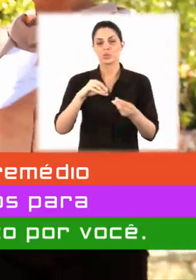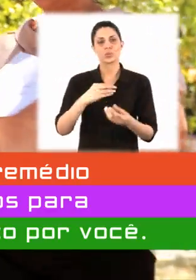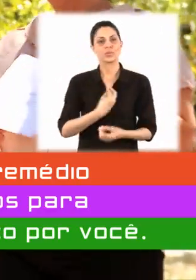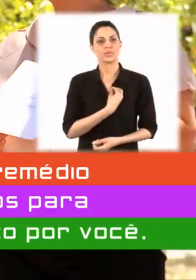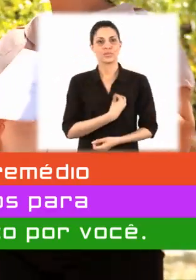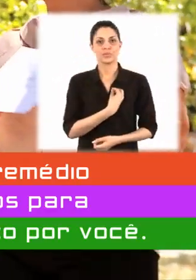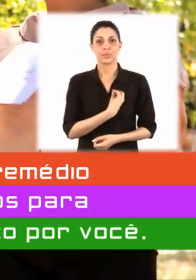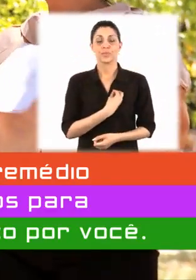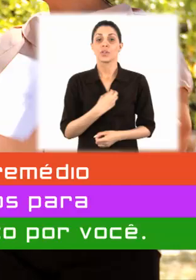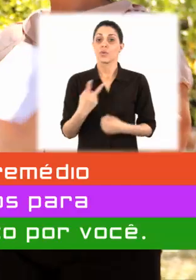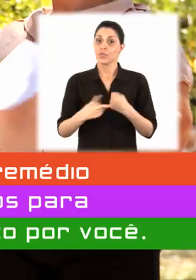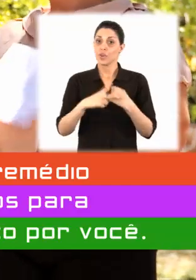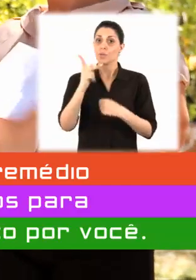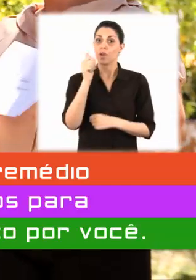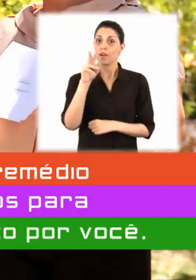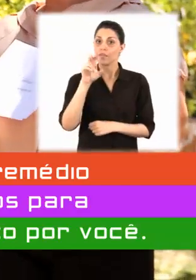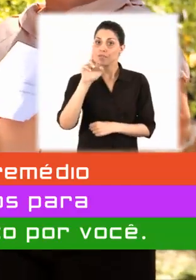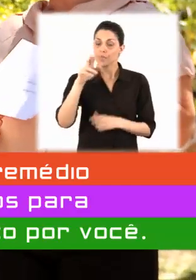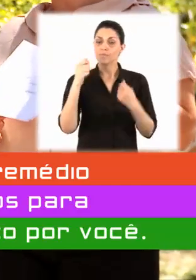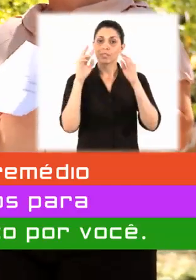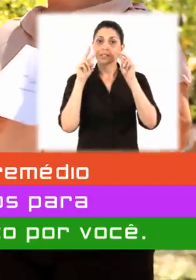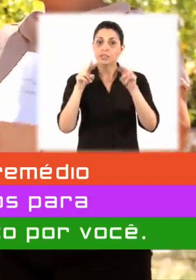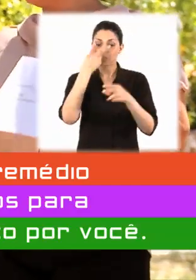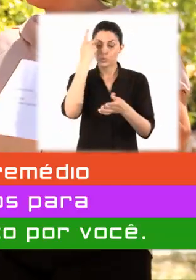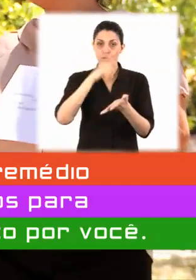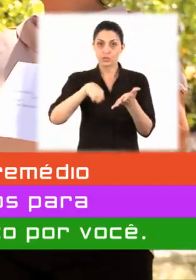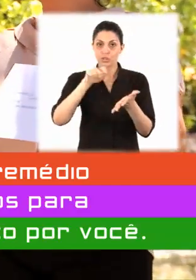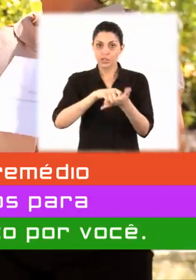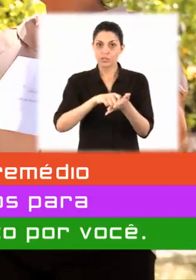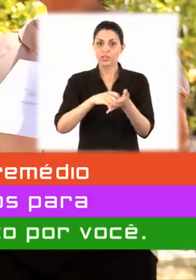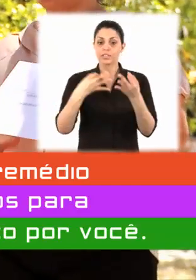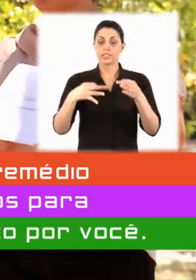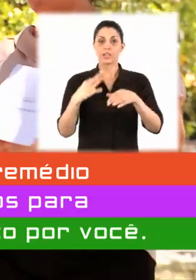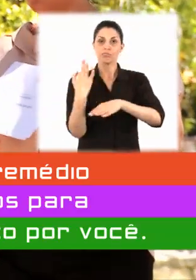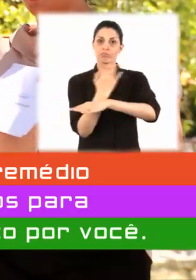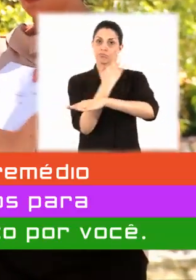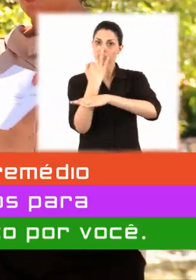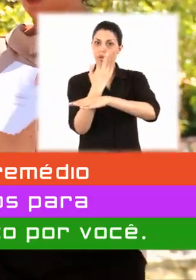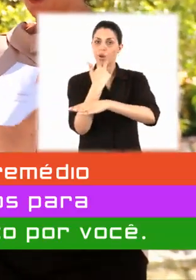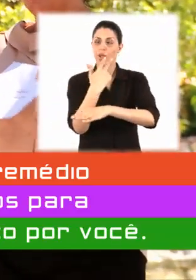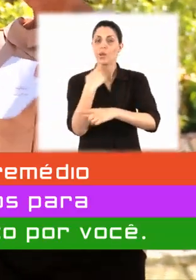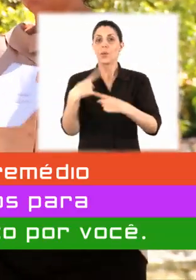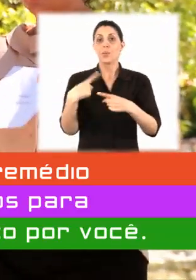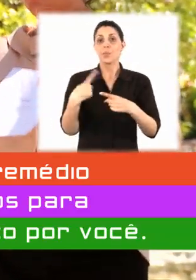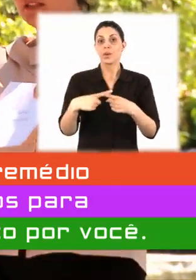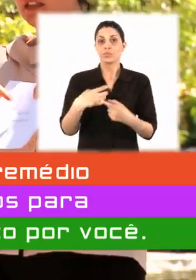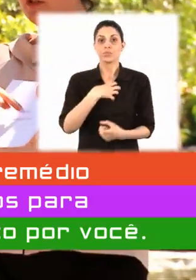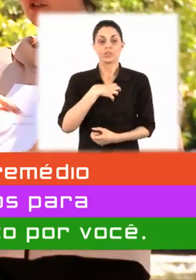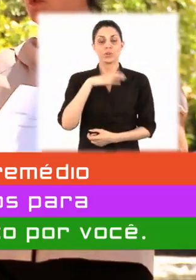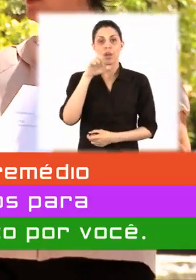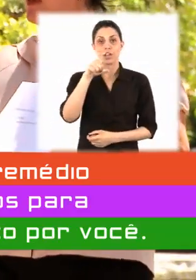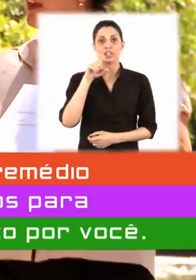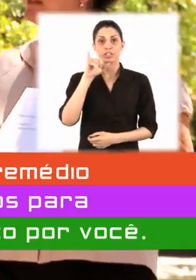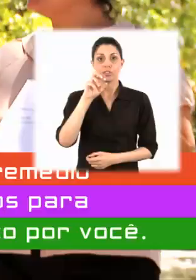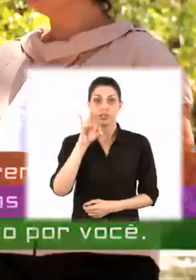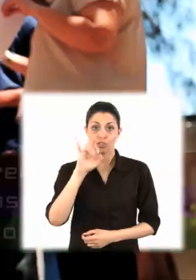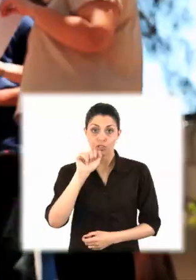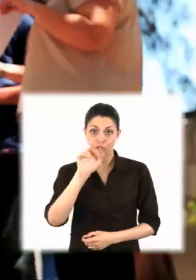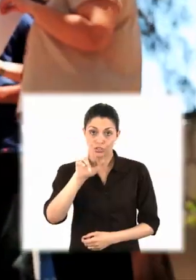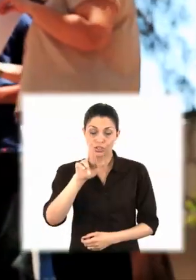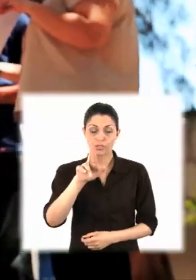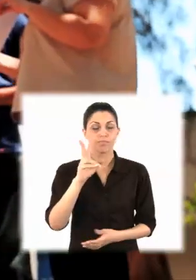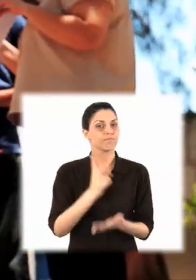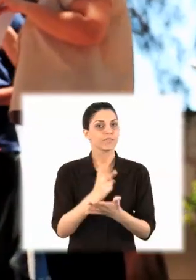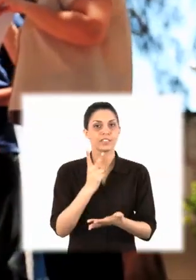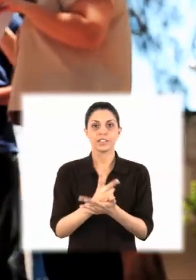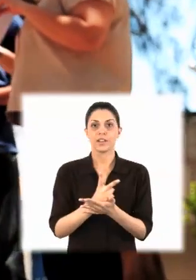ele exige uma atenção especial de quem escreve, de quem usa adequadamente a língua. Porque no sentido de